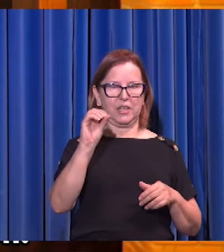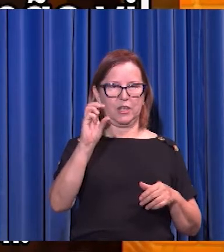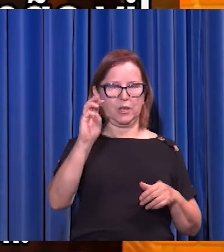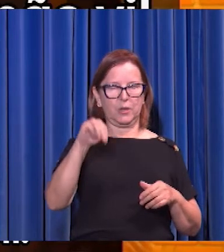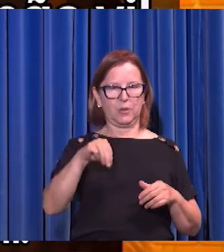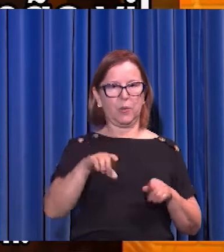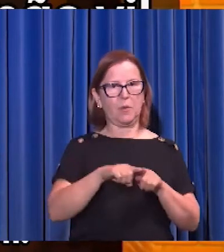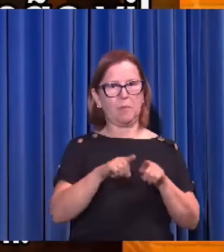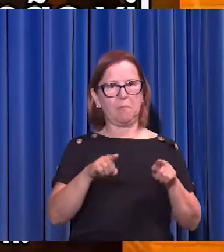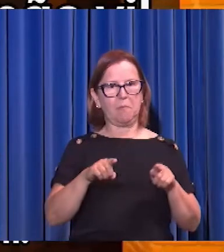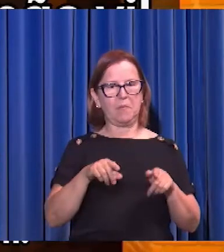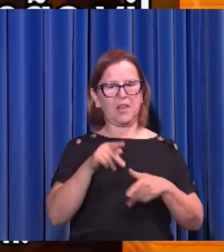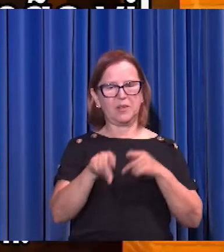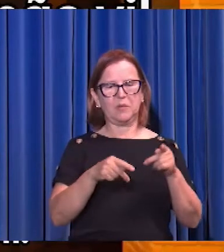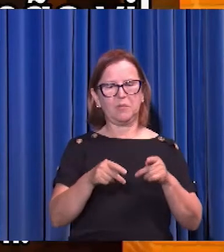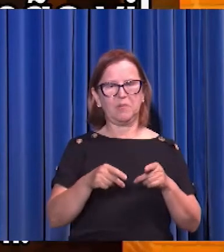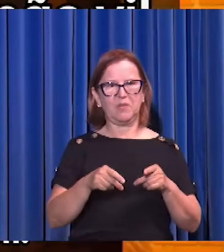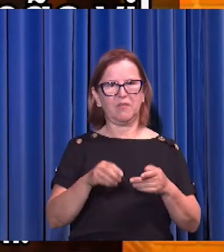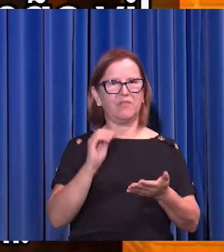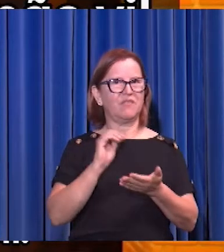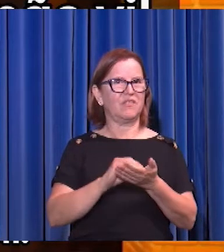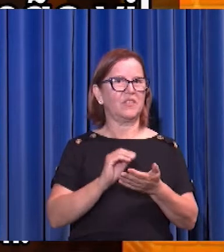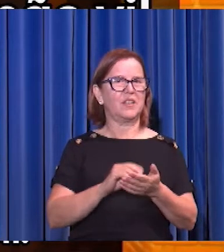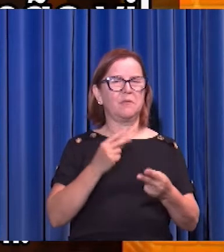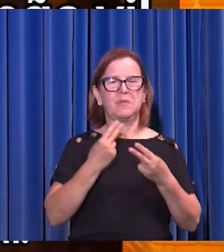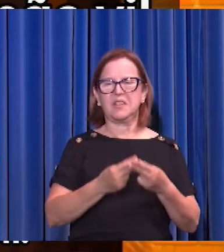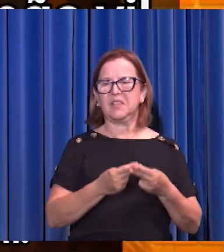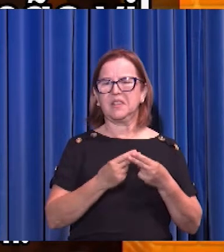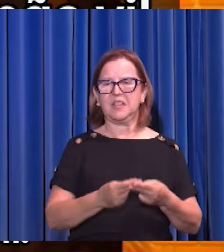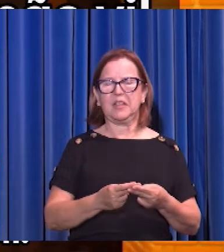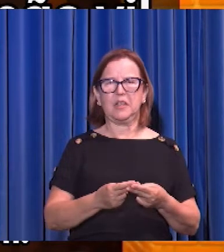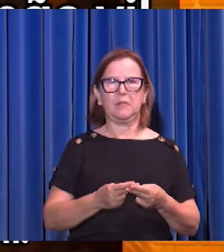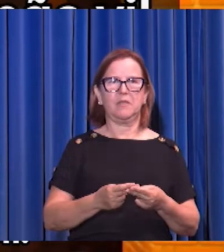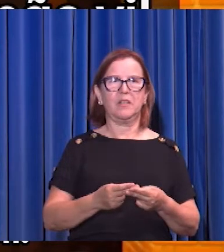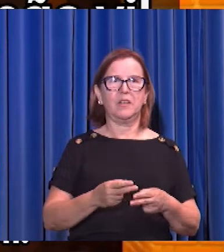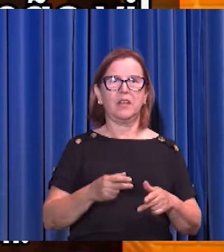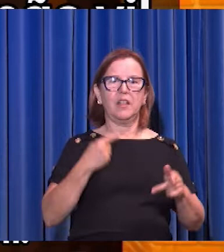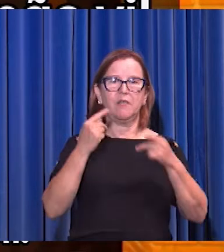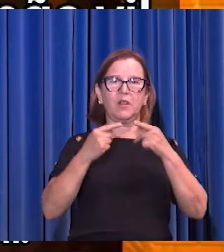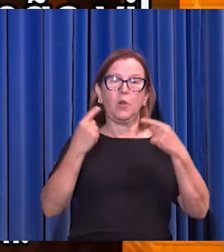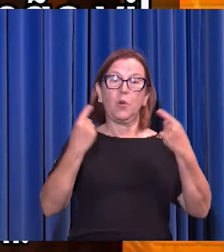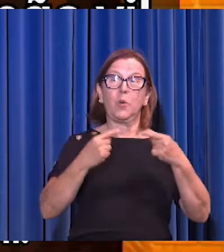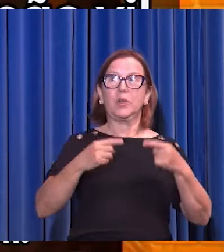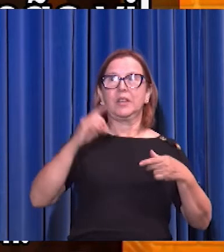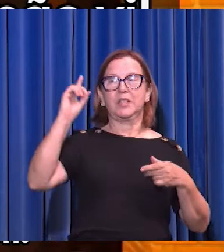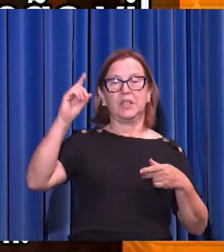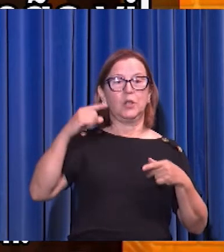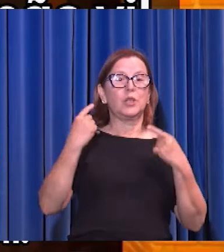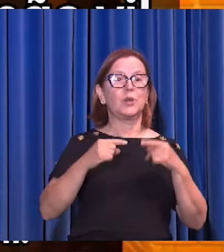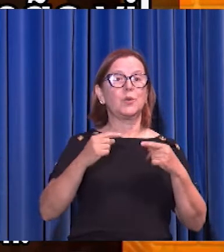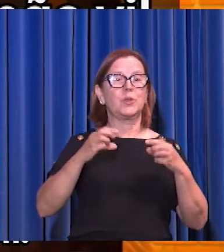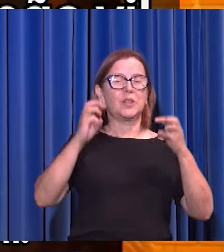caminho. E o povo falou contra Deus e contra Moisés: Por